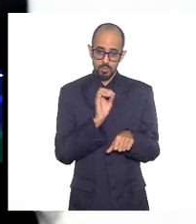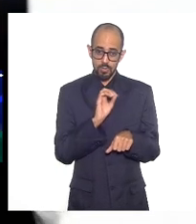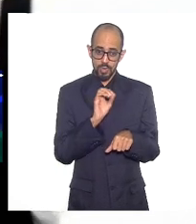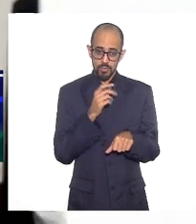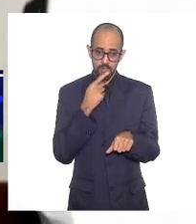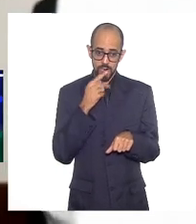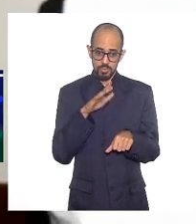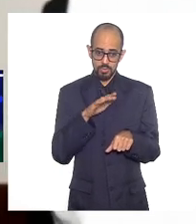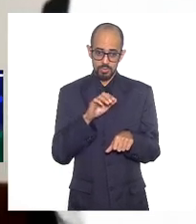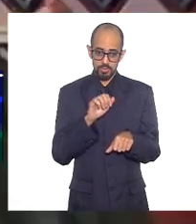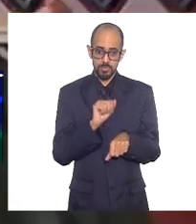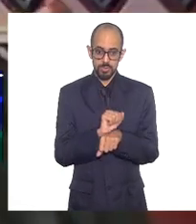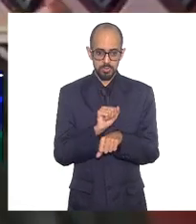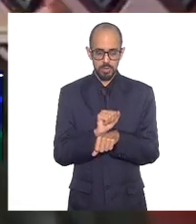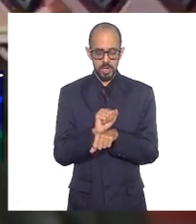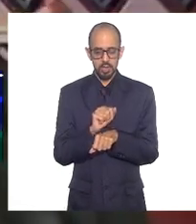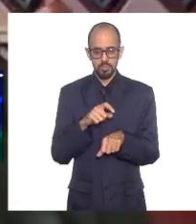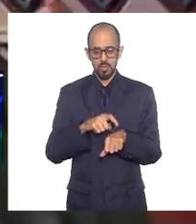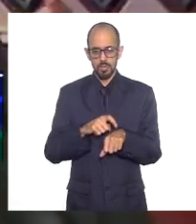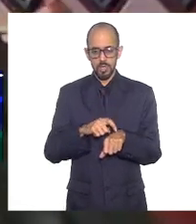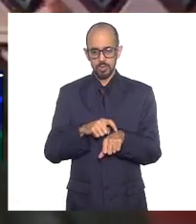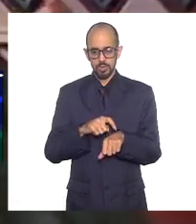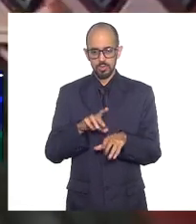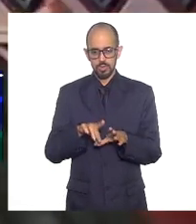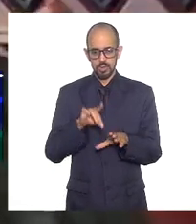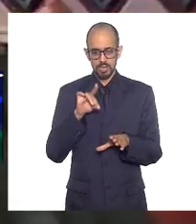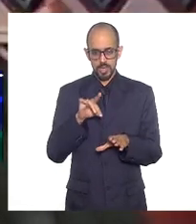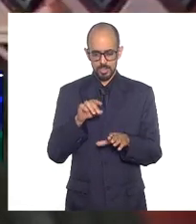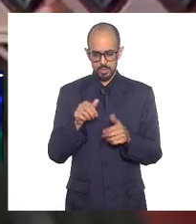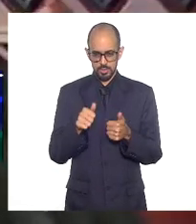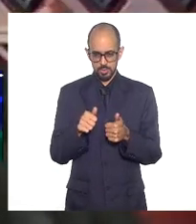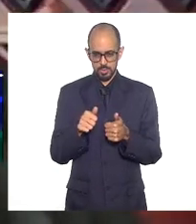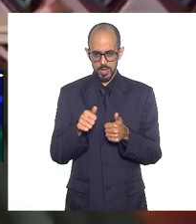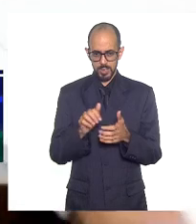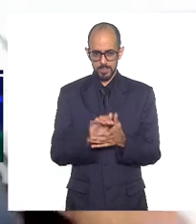destaques, pode ser? Não, sem problema nenhum. A gente encaminha no momento do destaque, sem